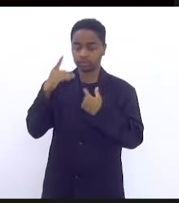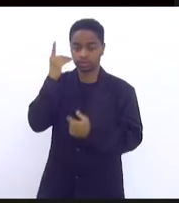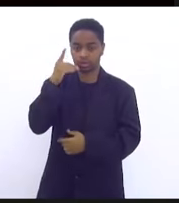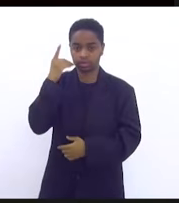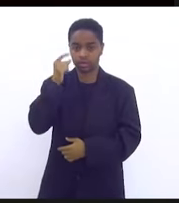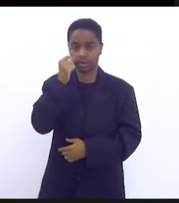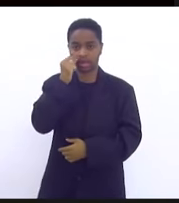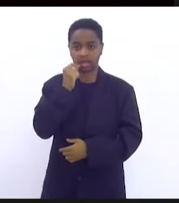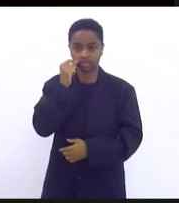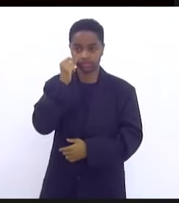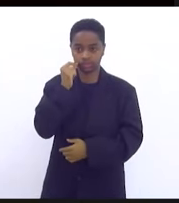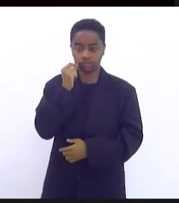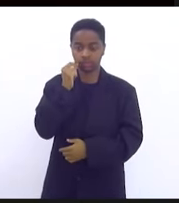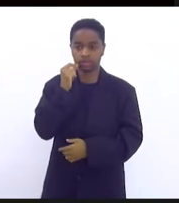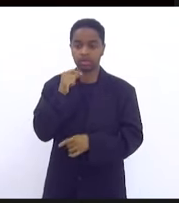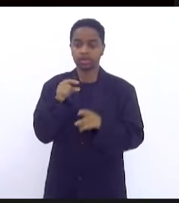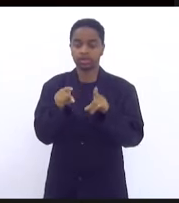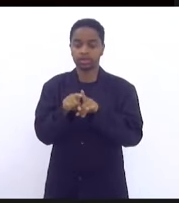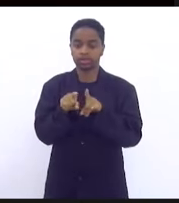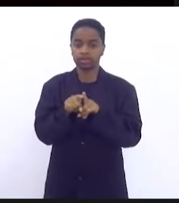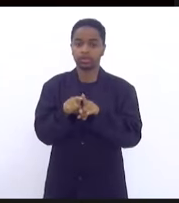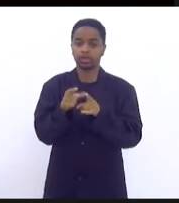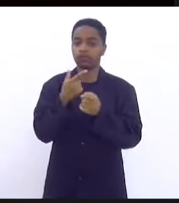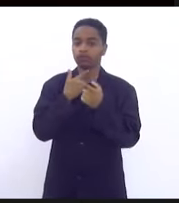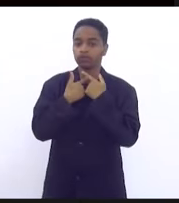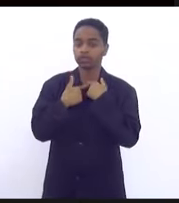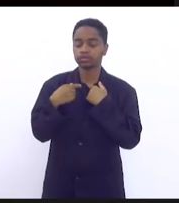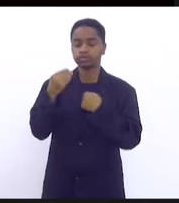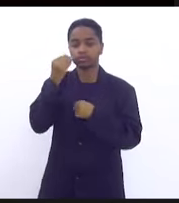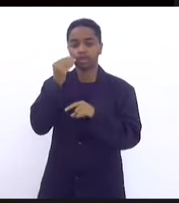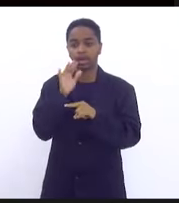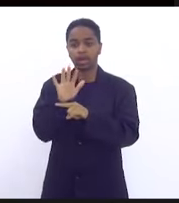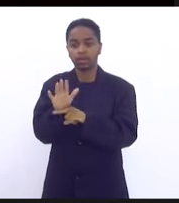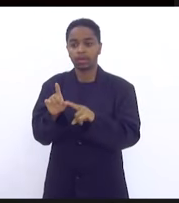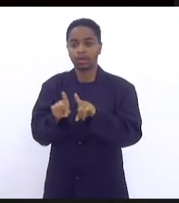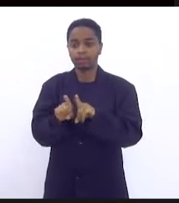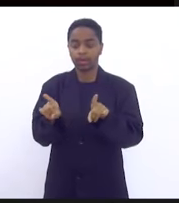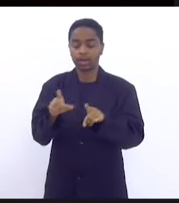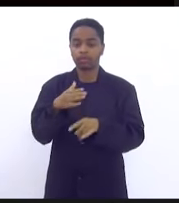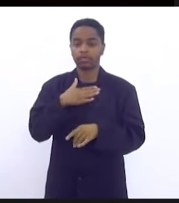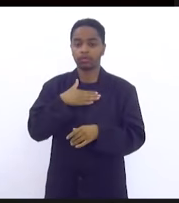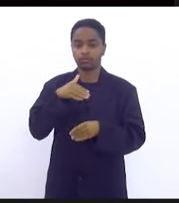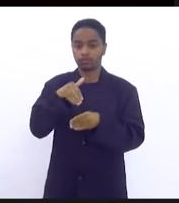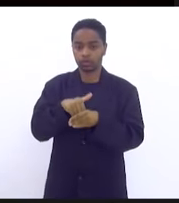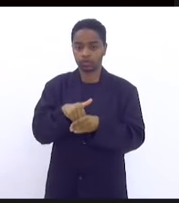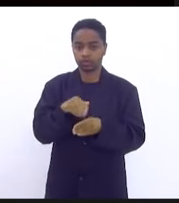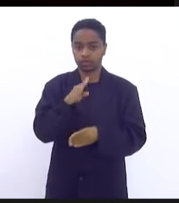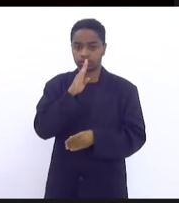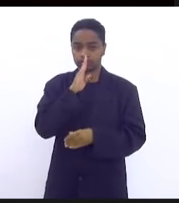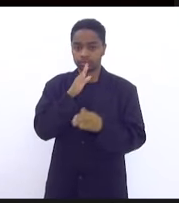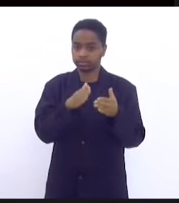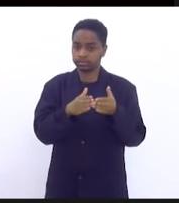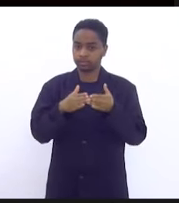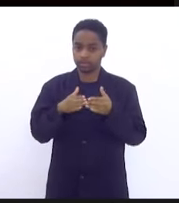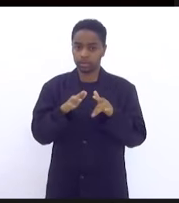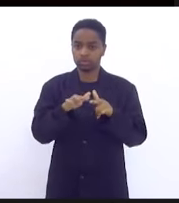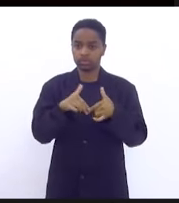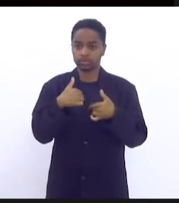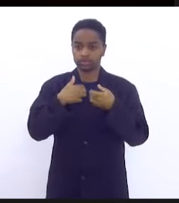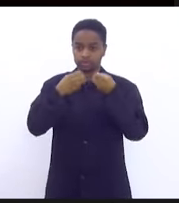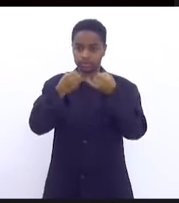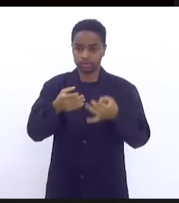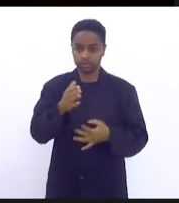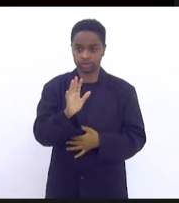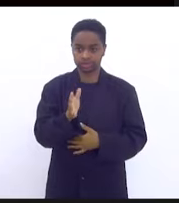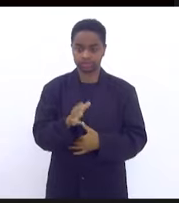Giovanni Ratinho, o desejo de ajudar, mas o meu voto vai ser pela abstenção, pelos motivos já explanados